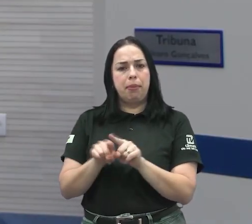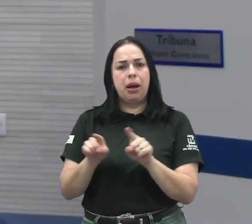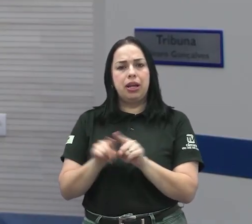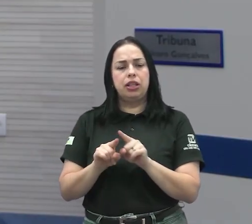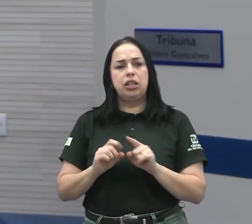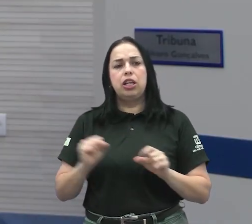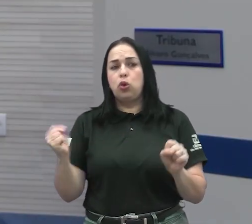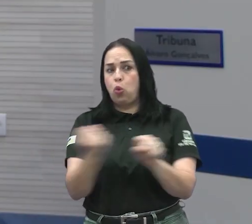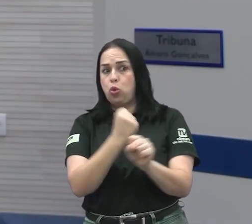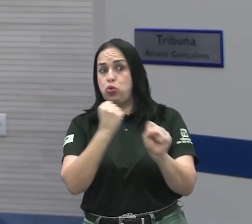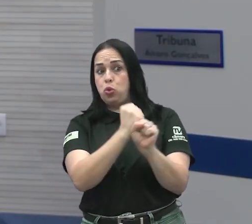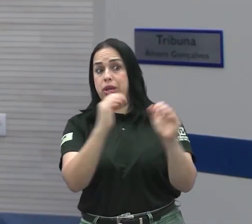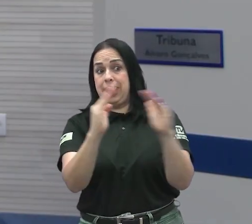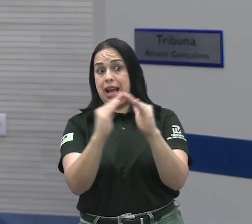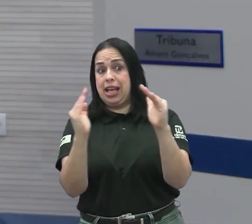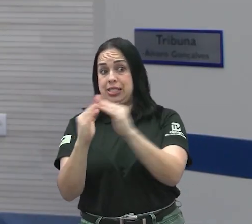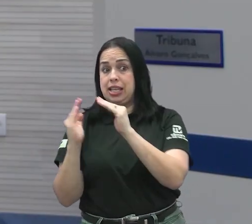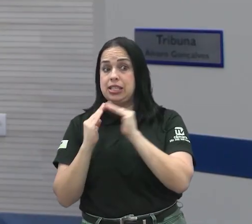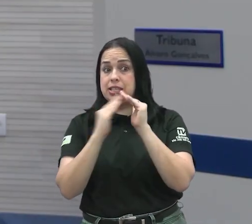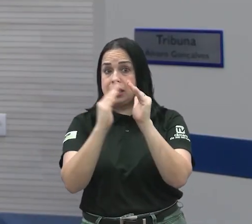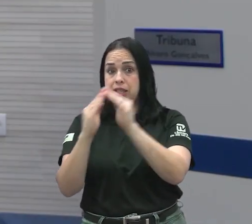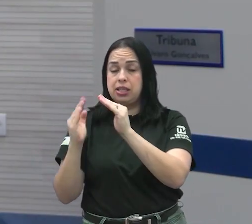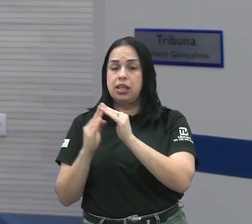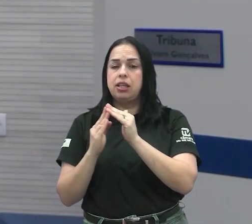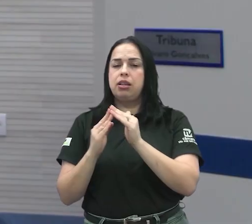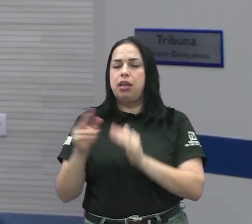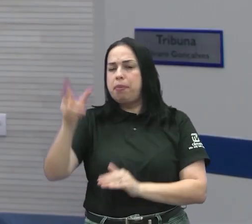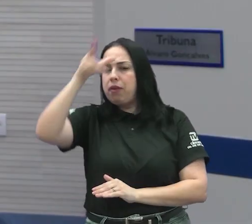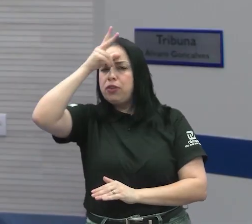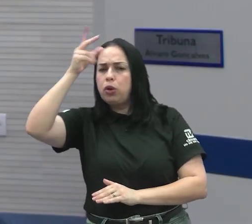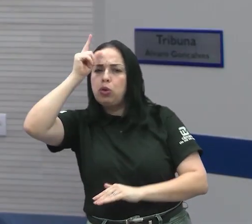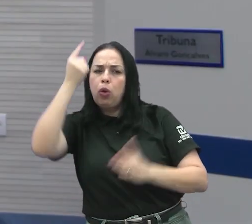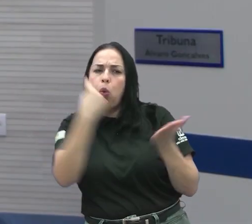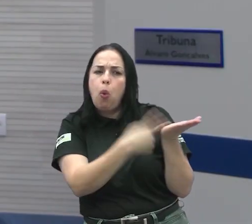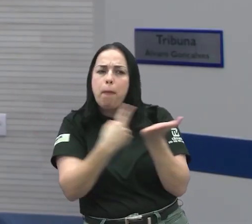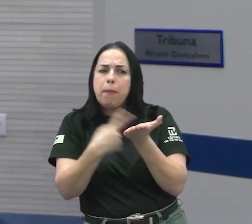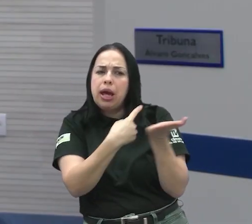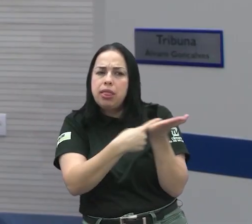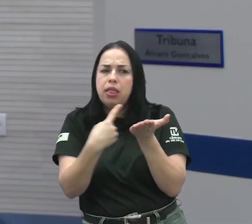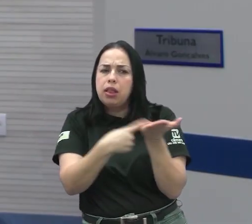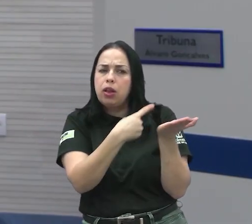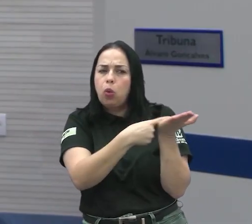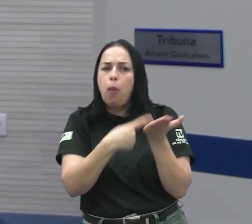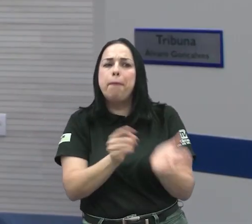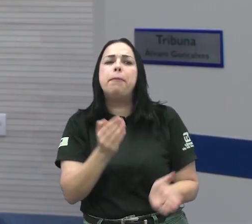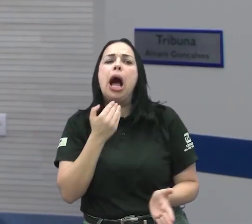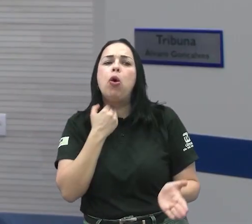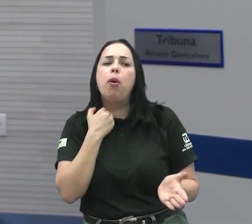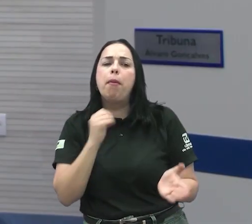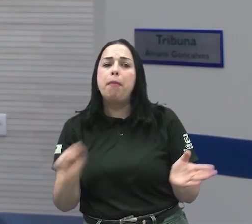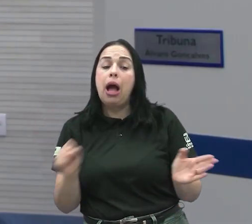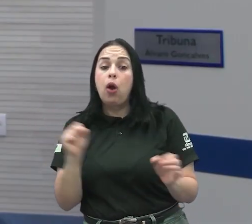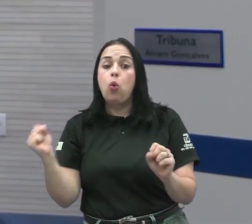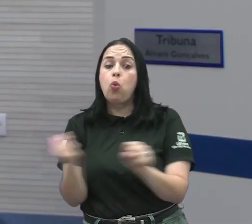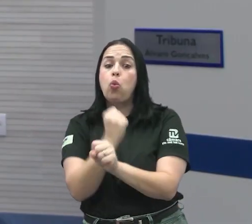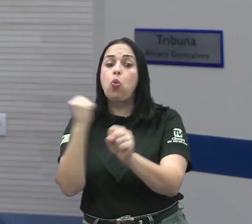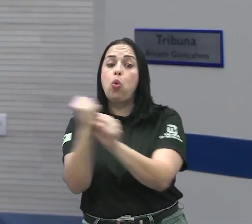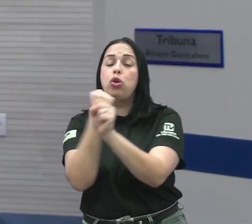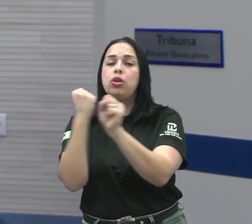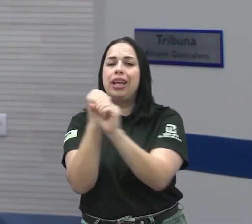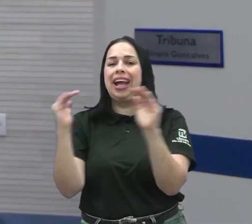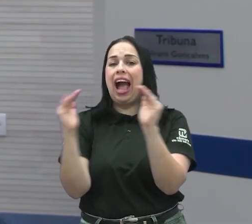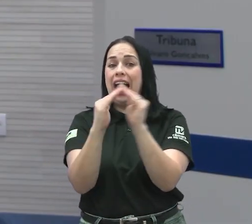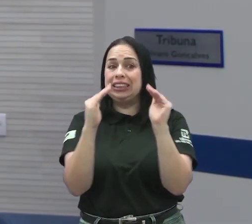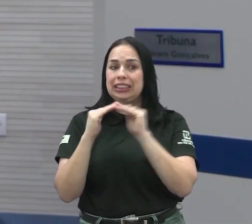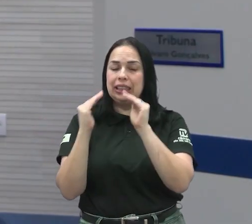do Pró Moradia, que é uma operação de crédito que a Prefeitura está alinhando com instituição bancária para poder fazer a